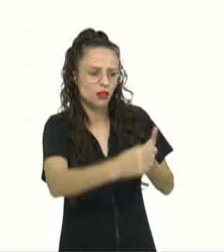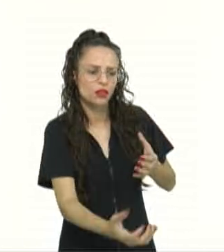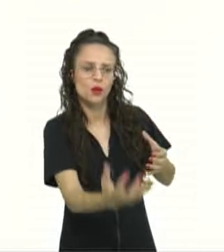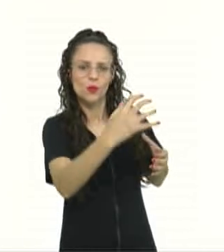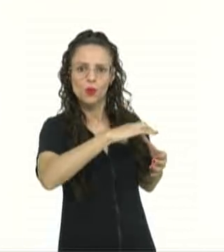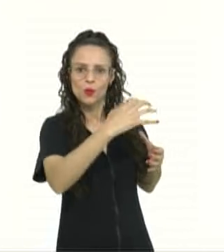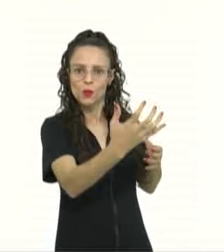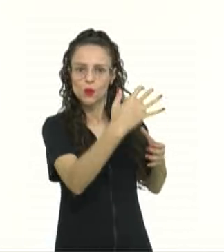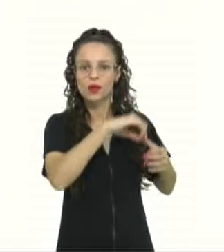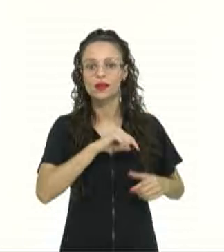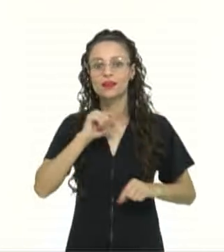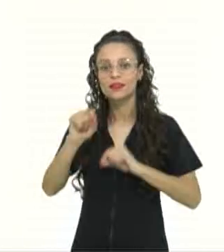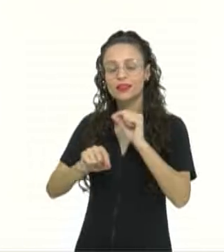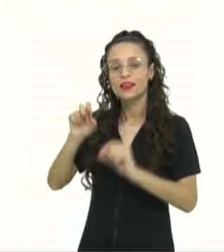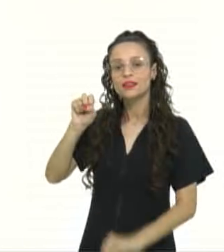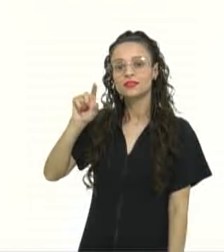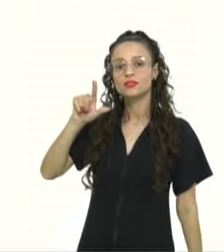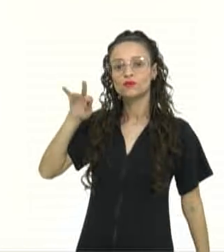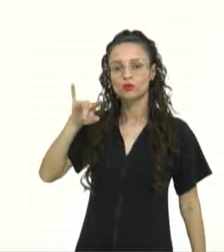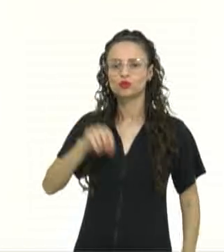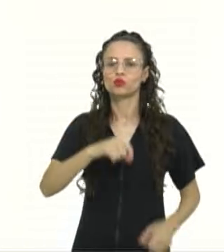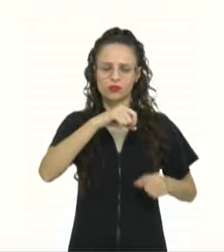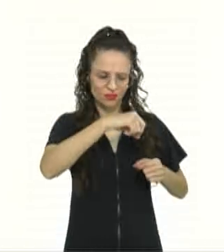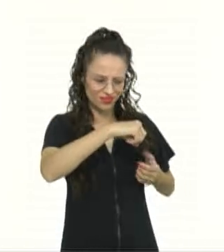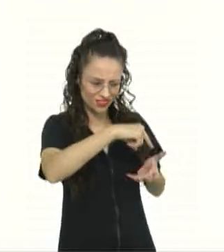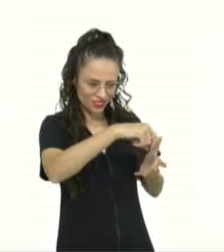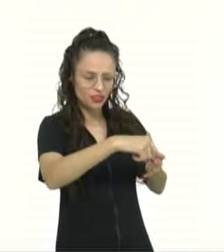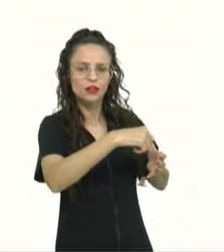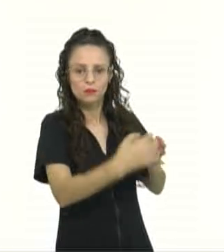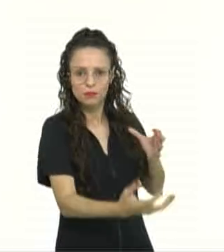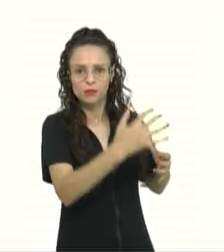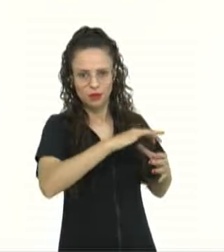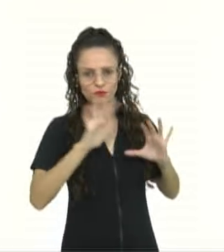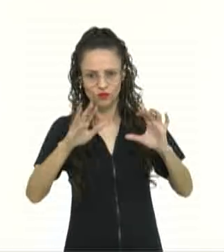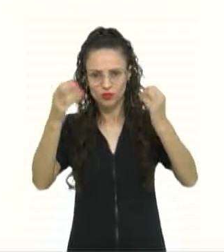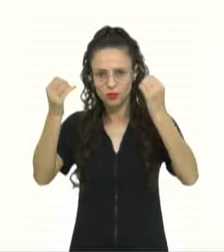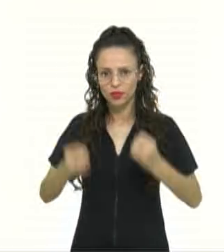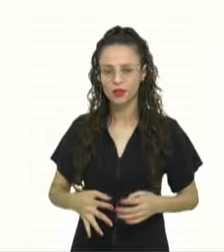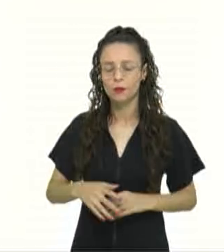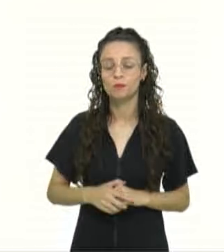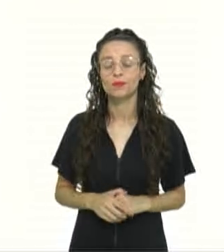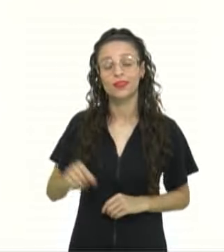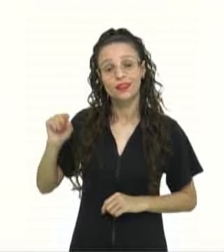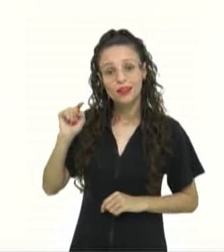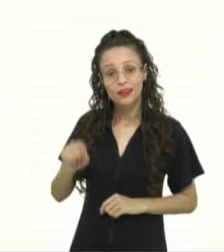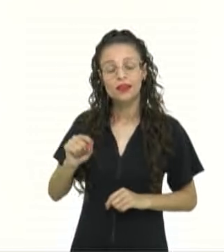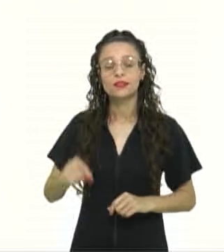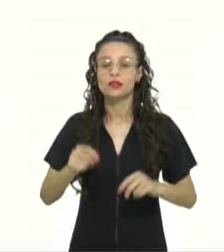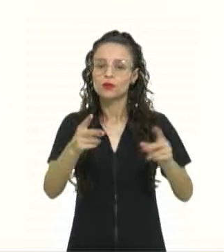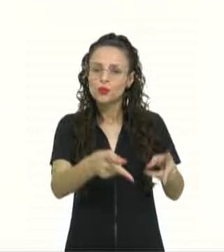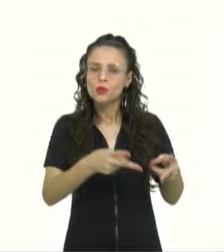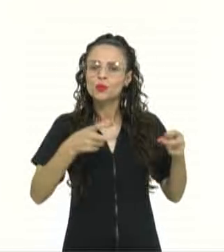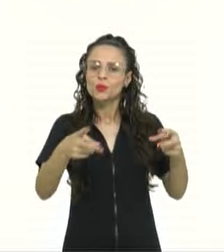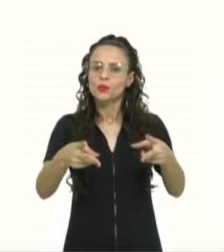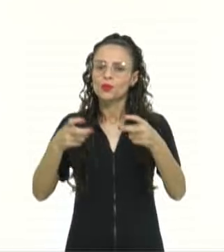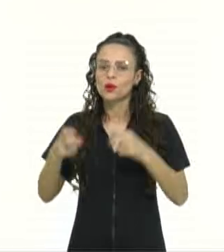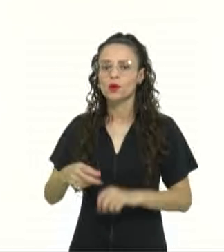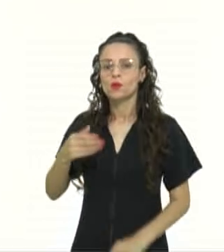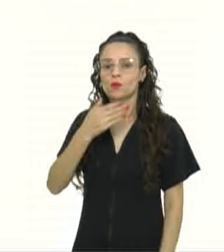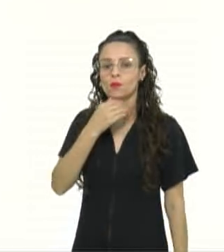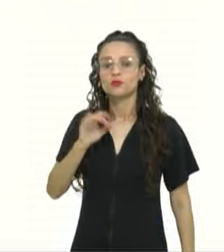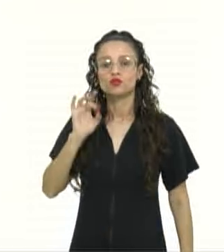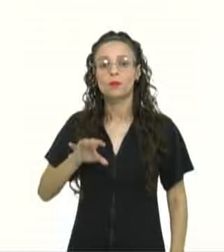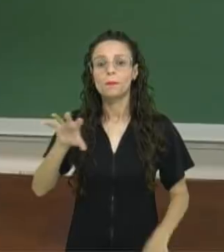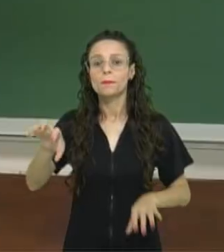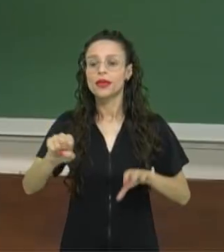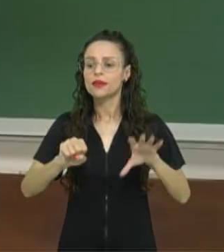e silvicultura, que o homem também planta. A gente já vai falar um pouquinho sobre ela. No extrativismo, o homem somente